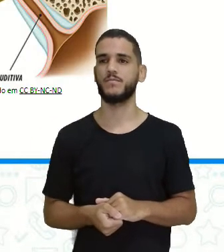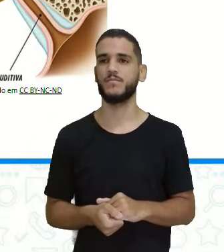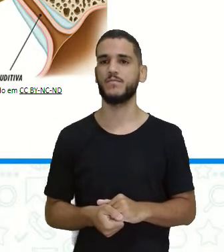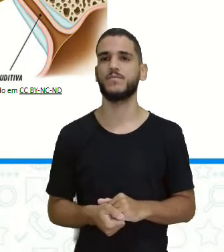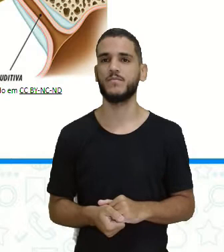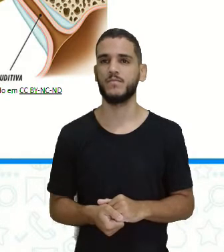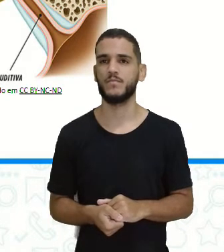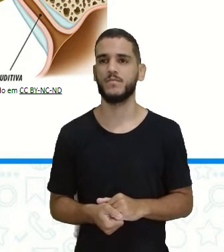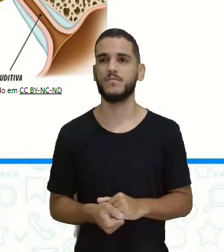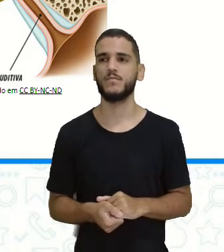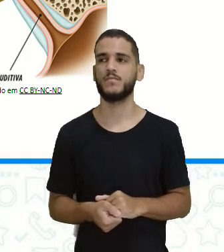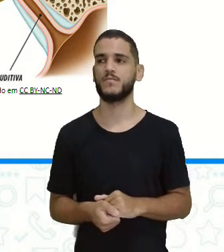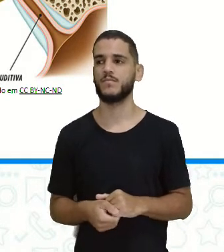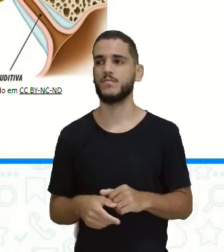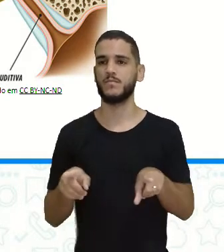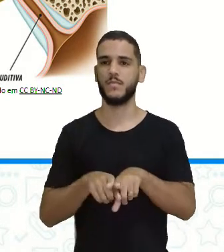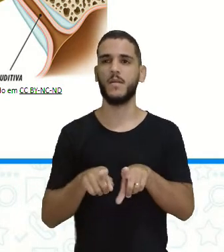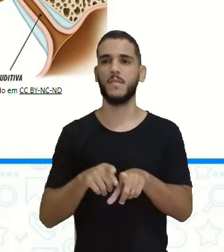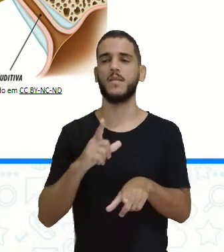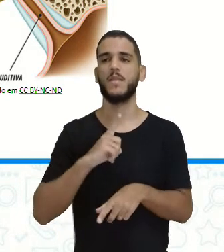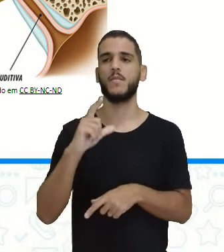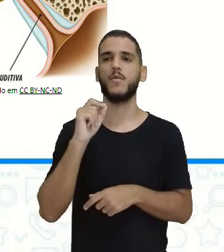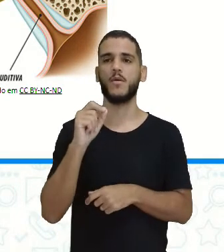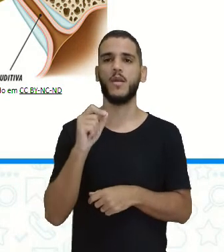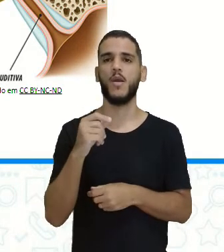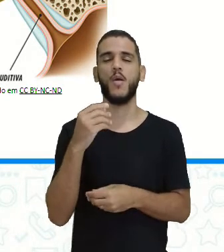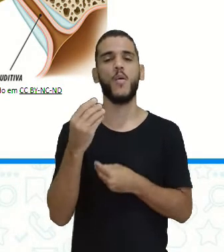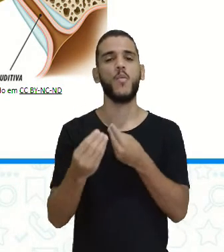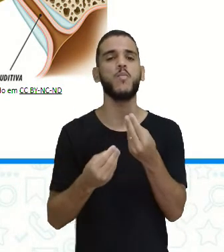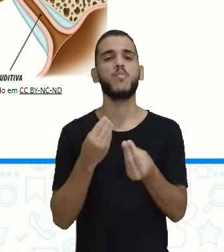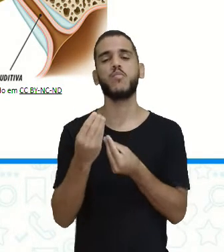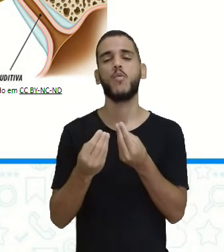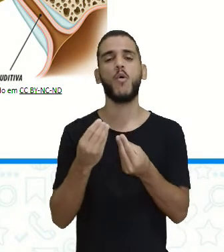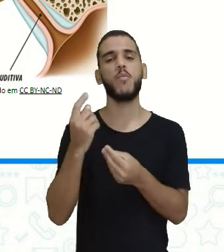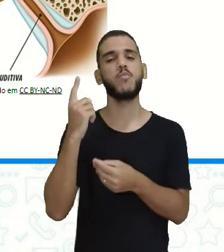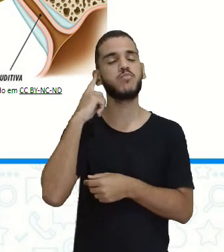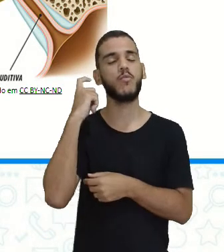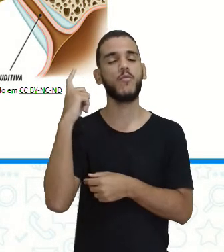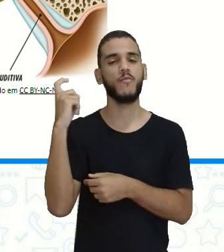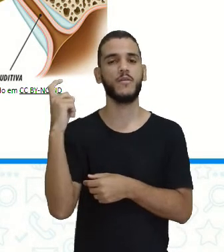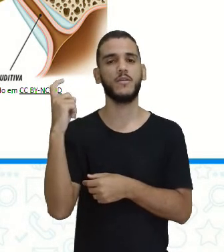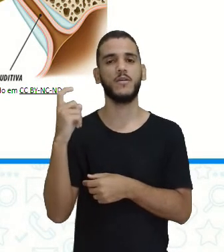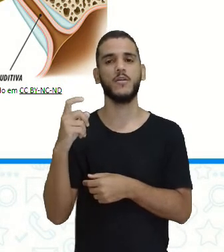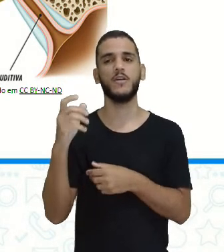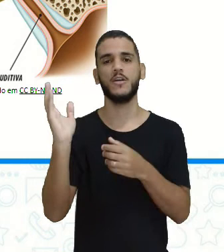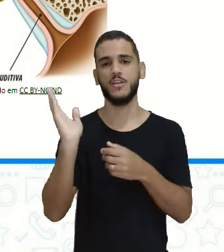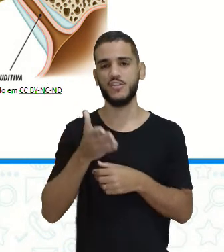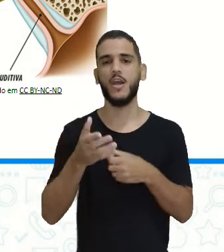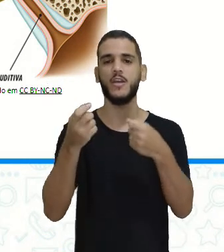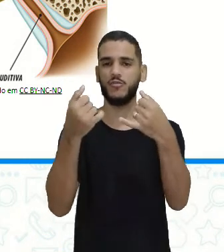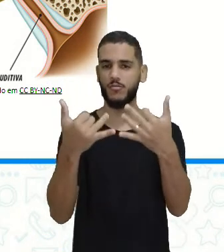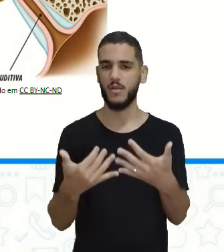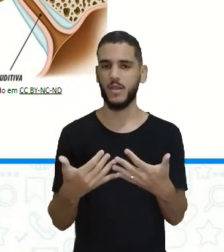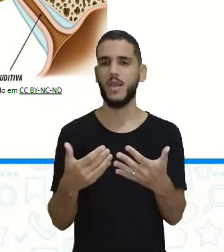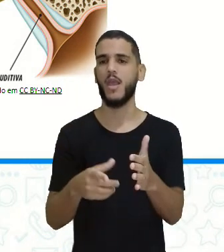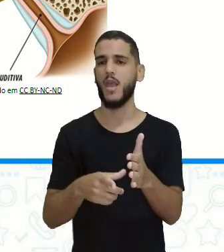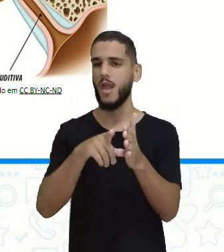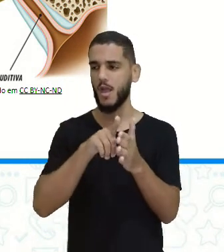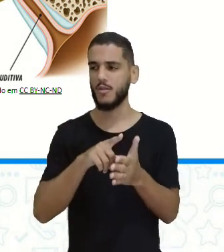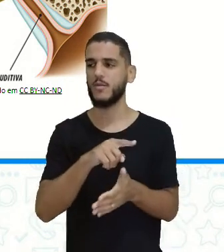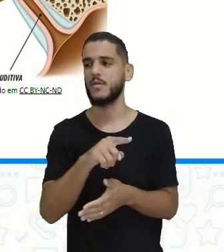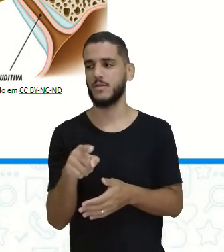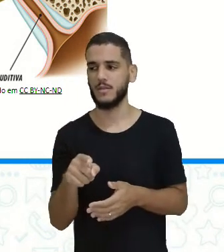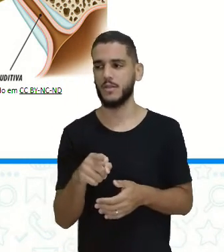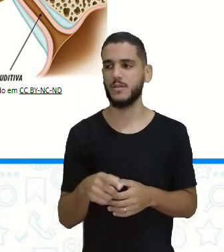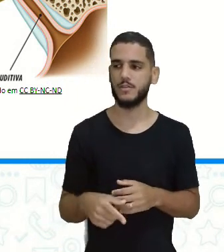Aí, nós também temos aqui, ó, como ouvimos. Eu já falei rapidamente sobre isso antes, mas agora